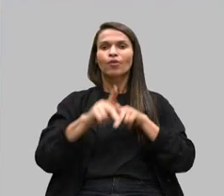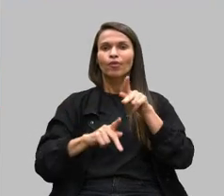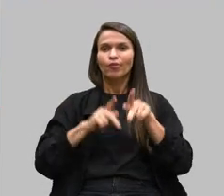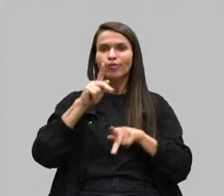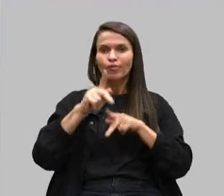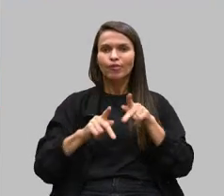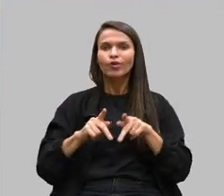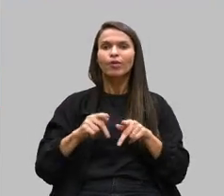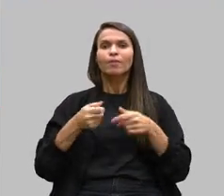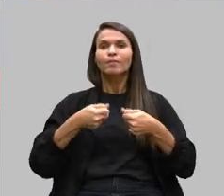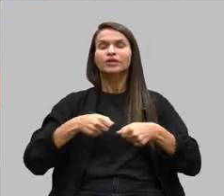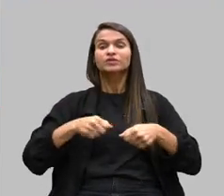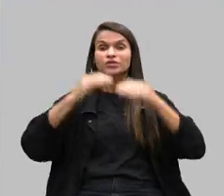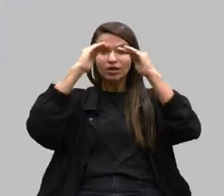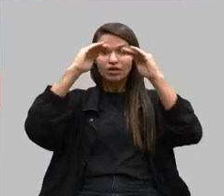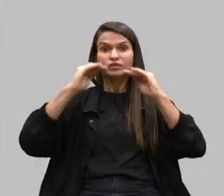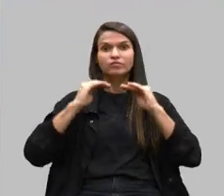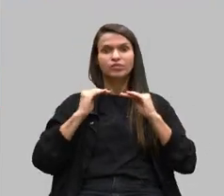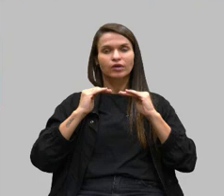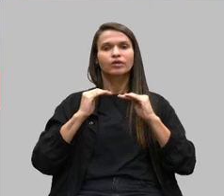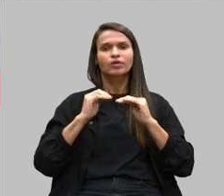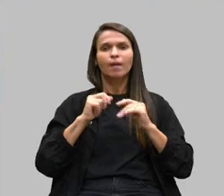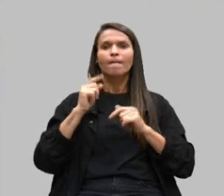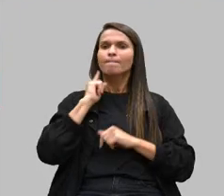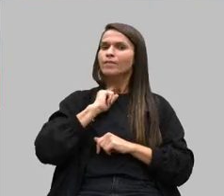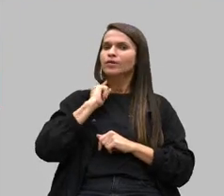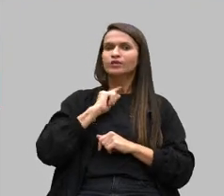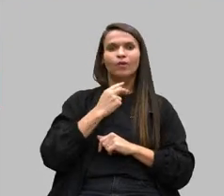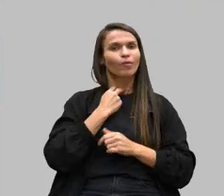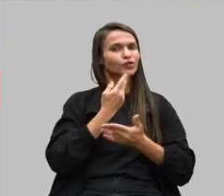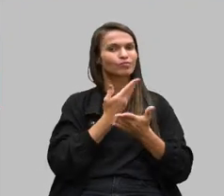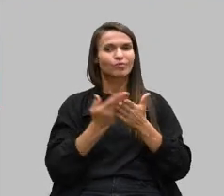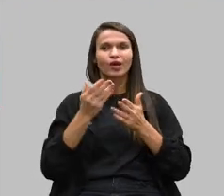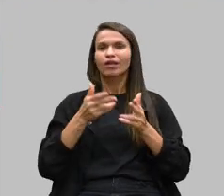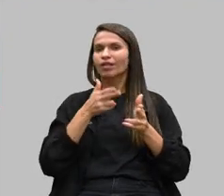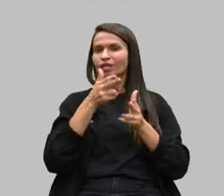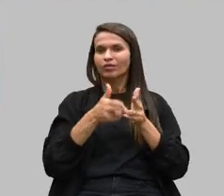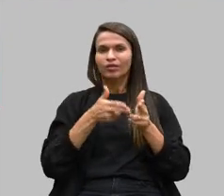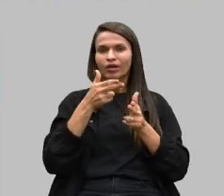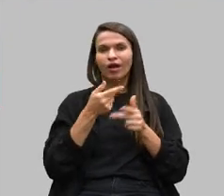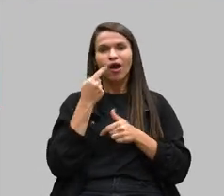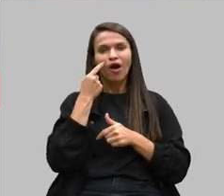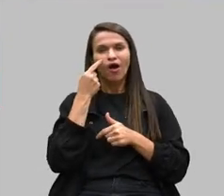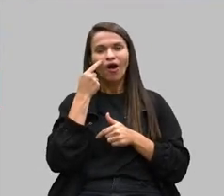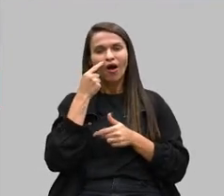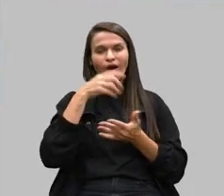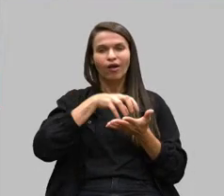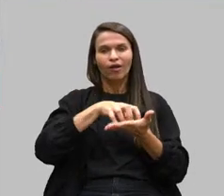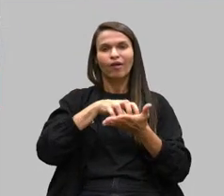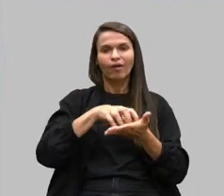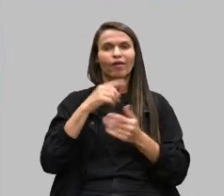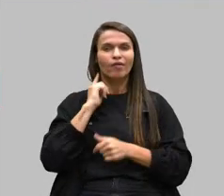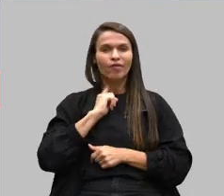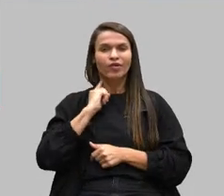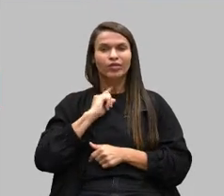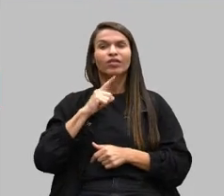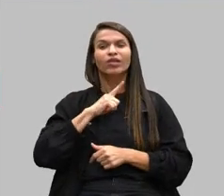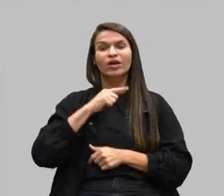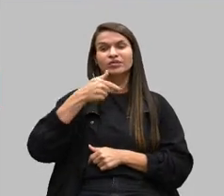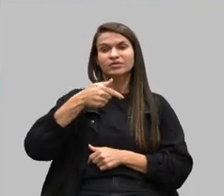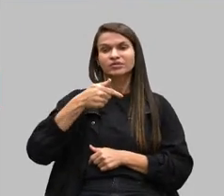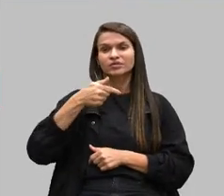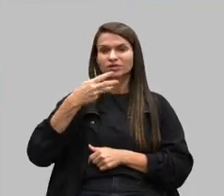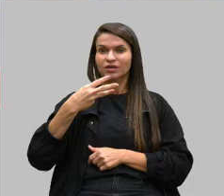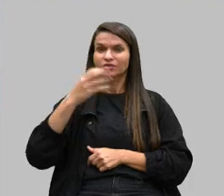Gerais merece respeito vamos lá Minas não pode perder o trem Olha a malha Vitória Minas Minas Gerais tem 70 por